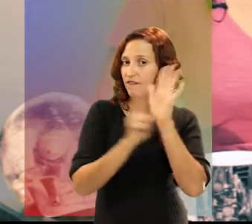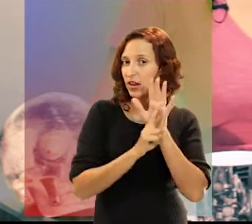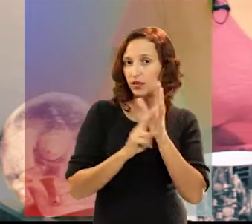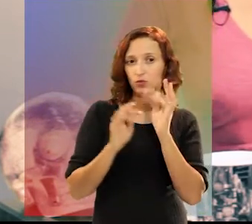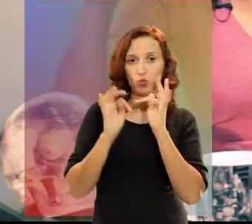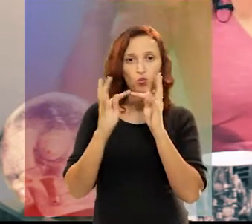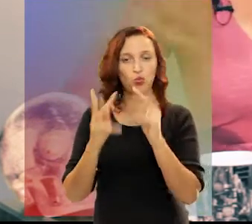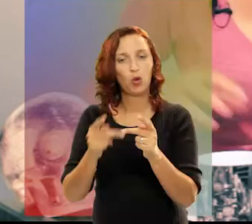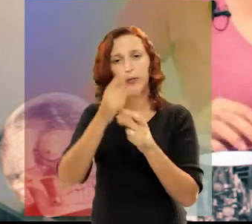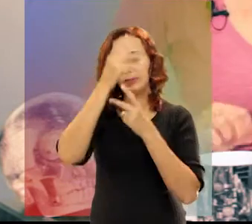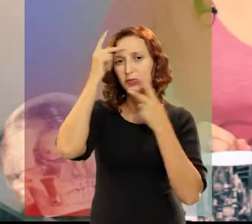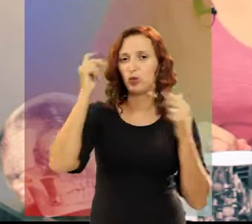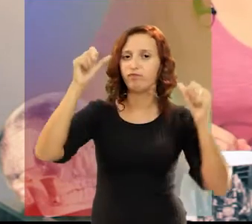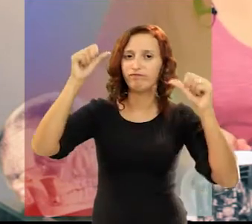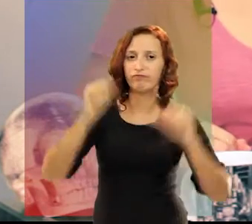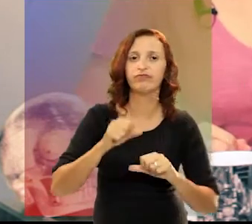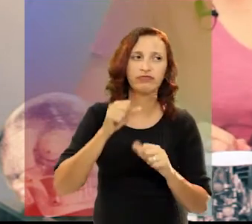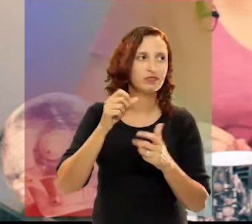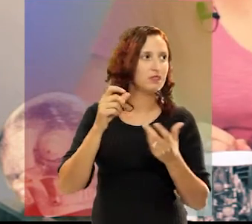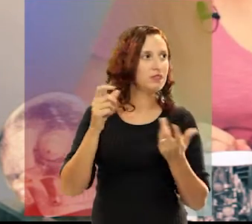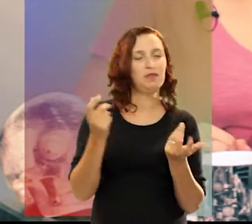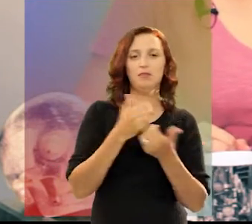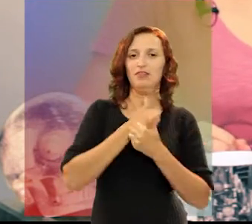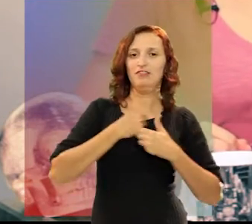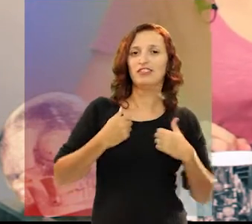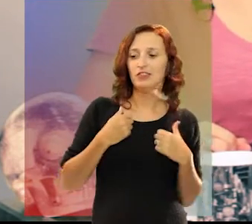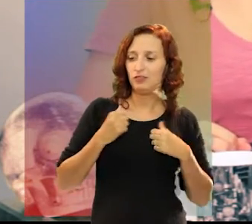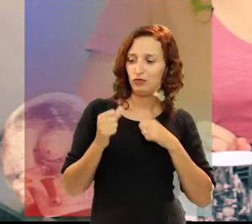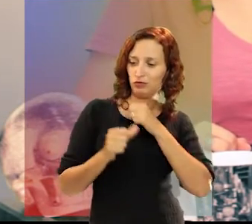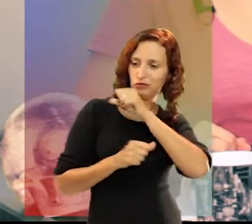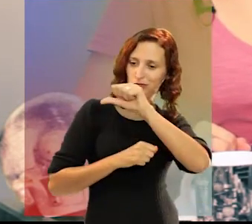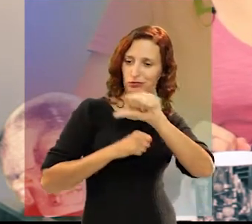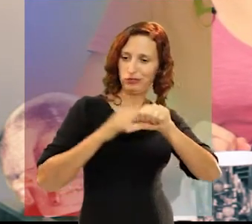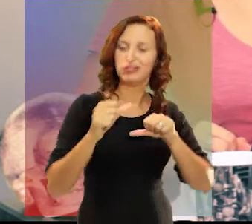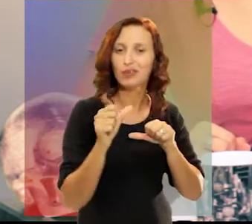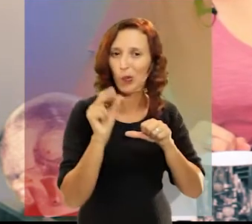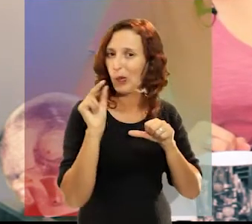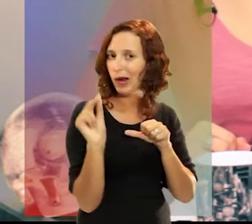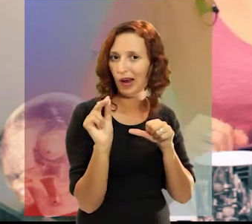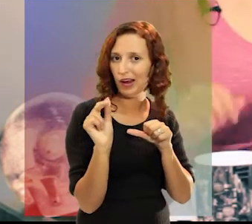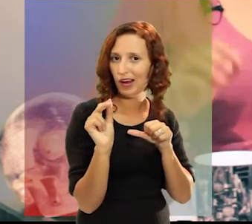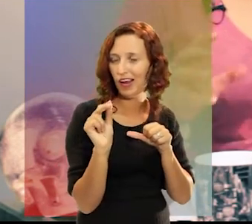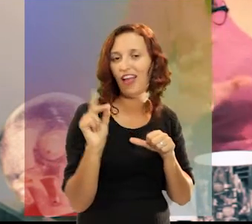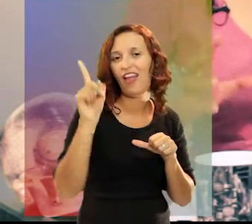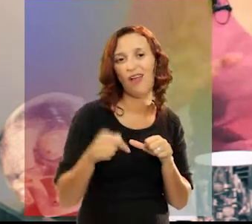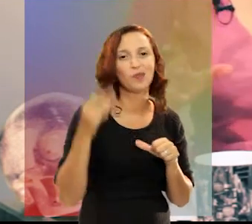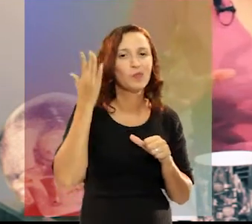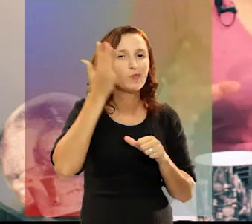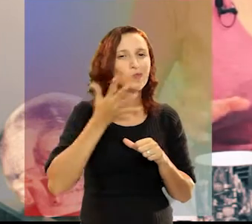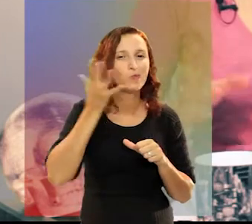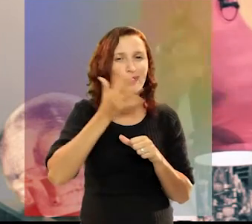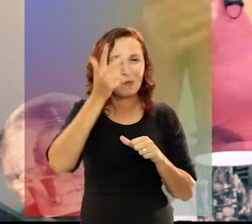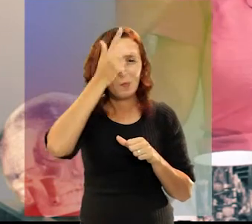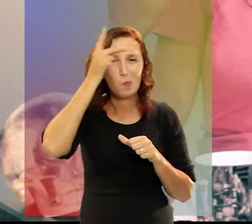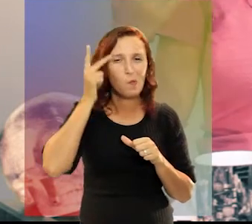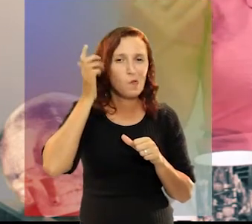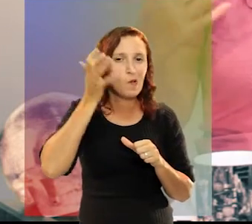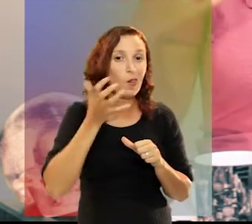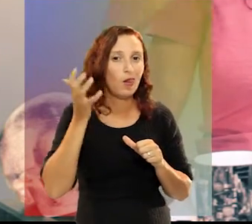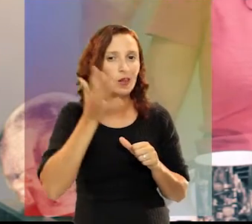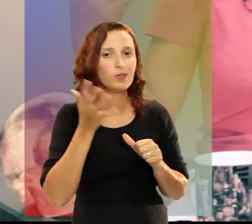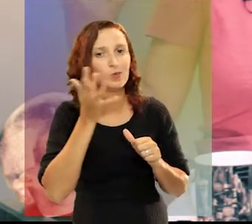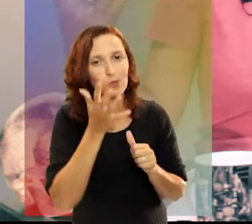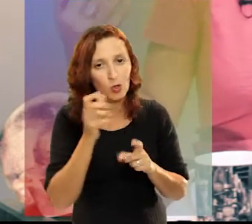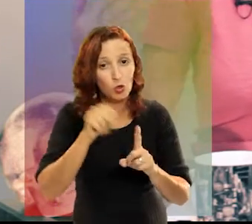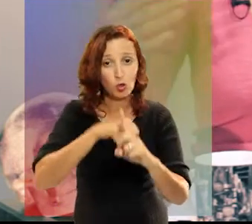desses super-heróis toscos, só que trazendo isso para os políticos. Claro. Né? A gente transformou de fato, já que aparentemente